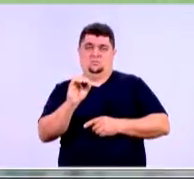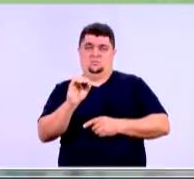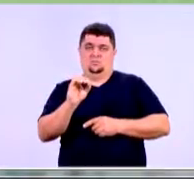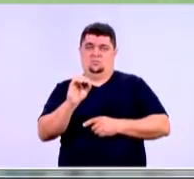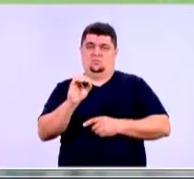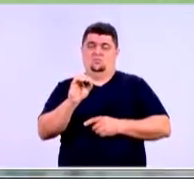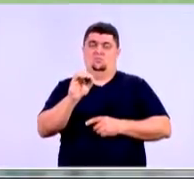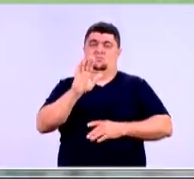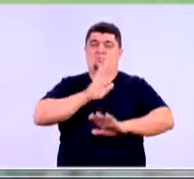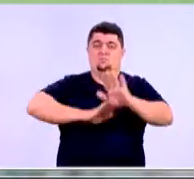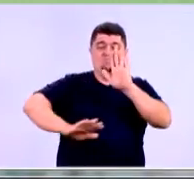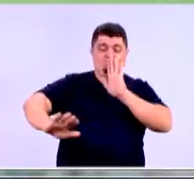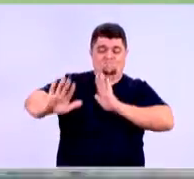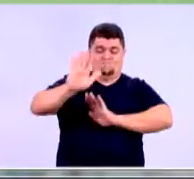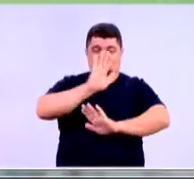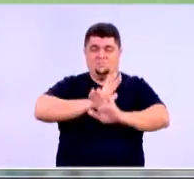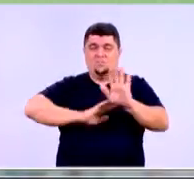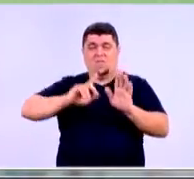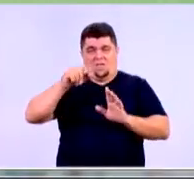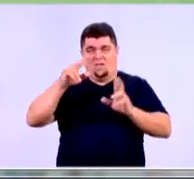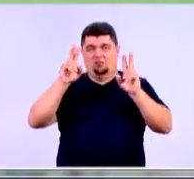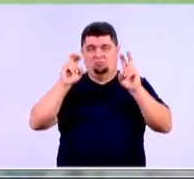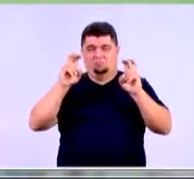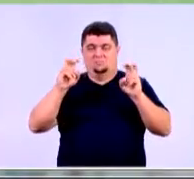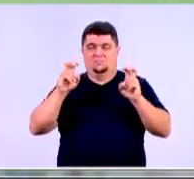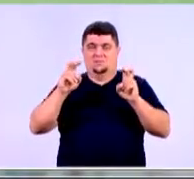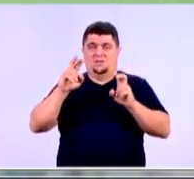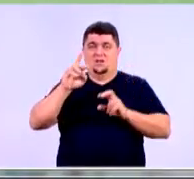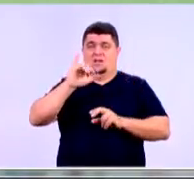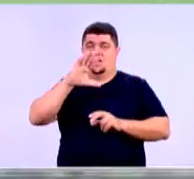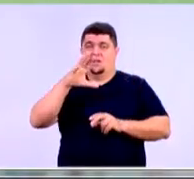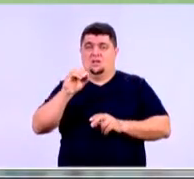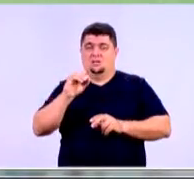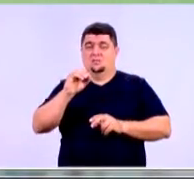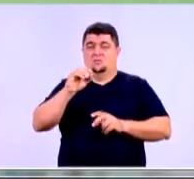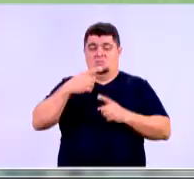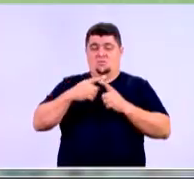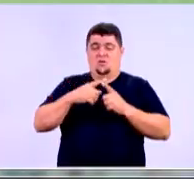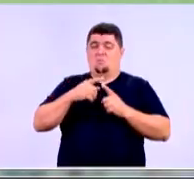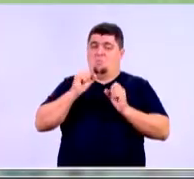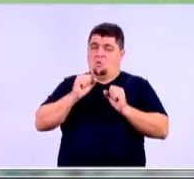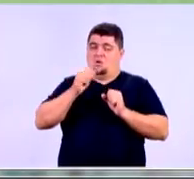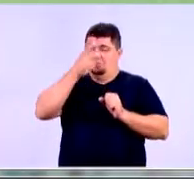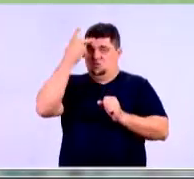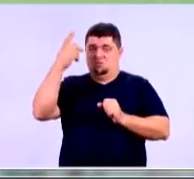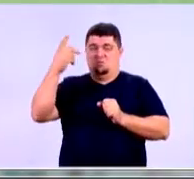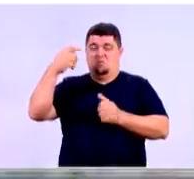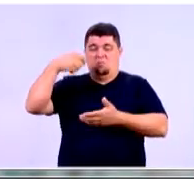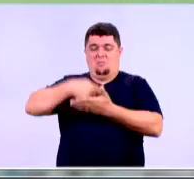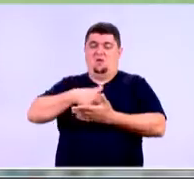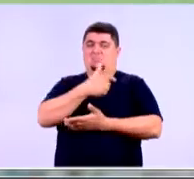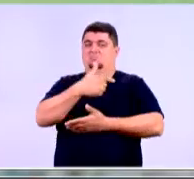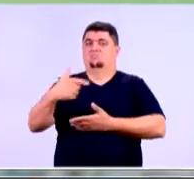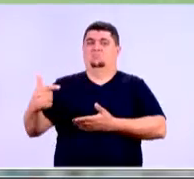risco. É o que a gente está discutindo aqui. Risco é a chance dessa pessoa não te pagar esse dinheiro. Exatamente. Como o professor falou, né, minha chance